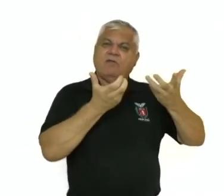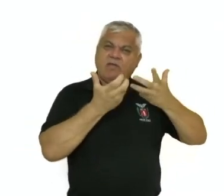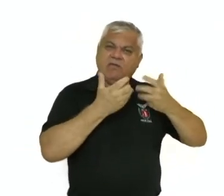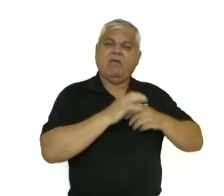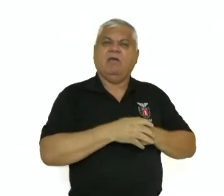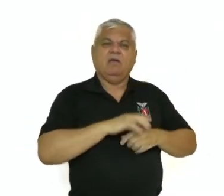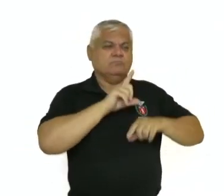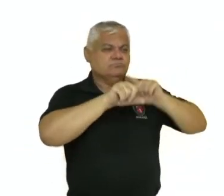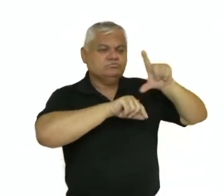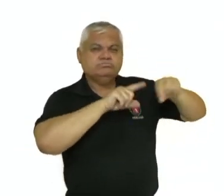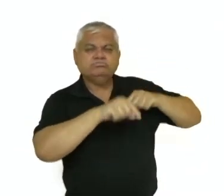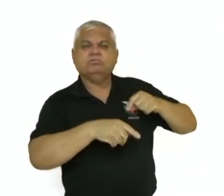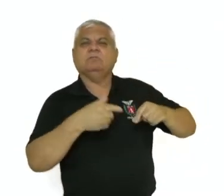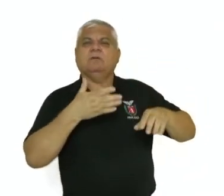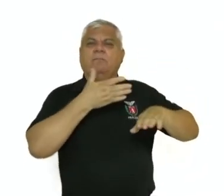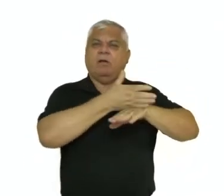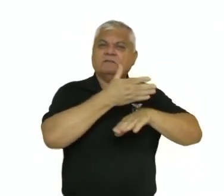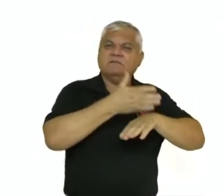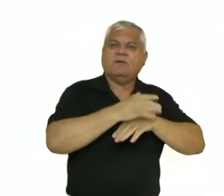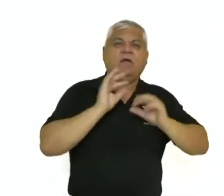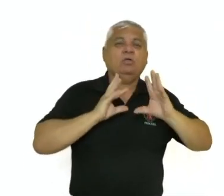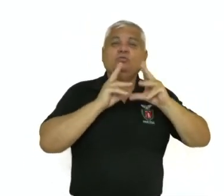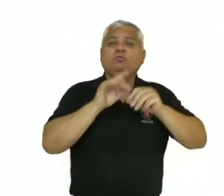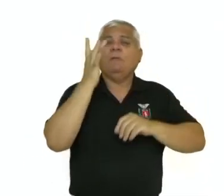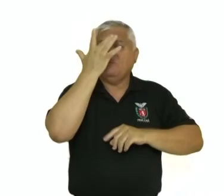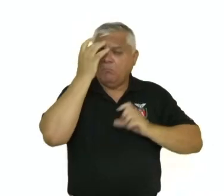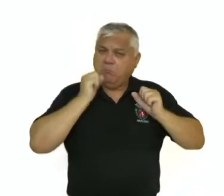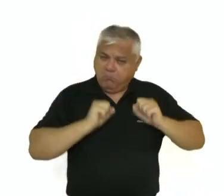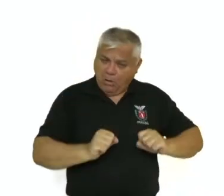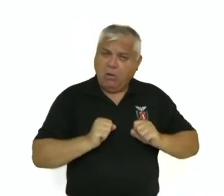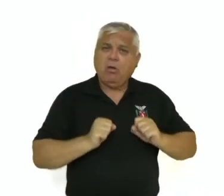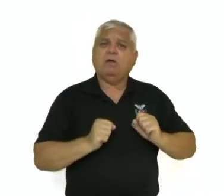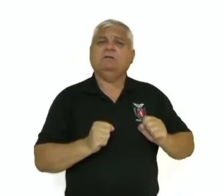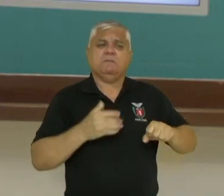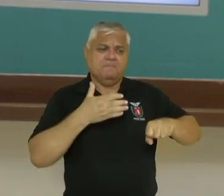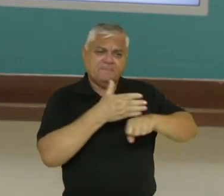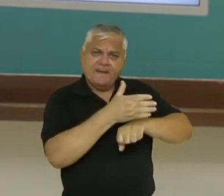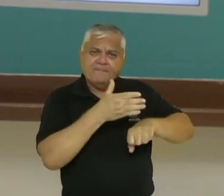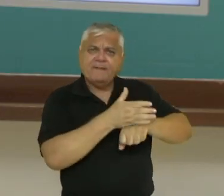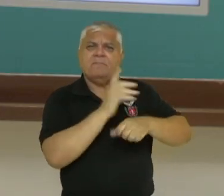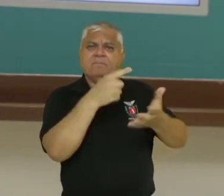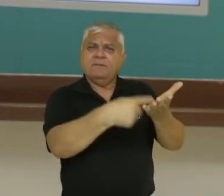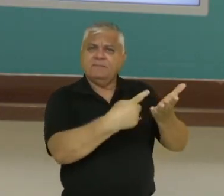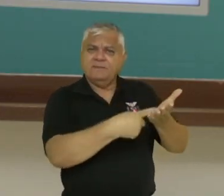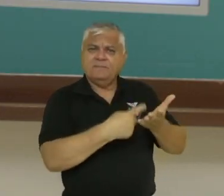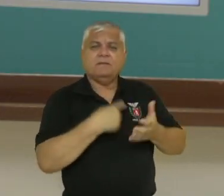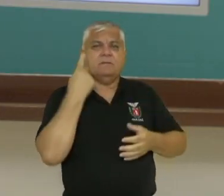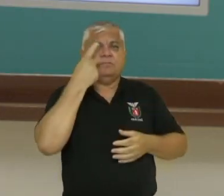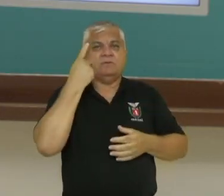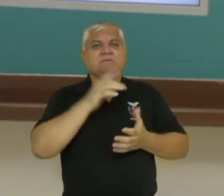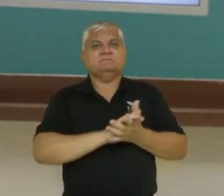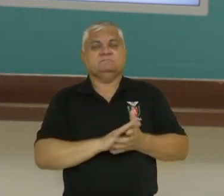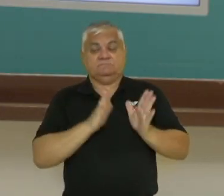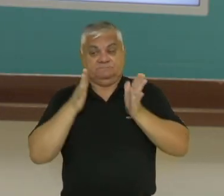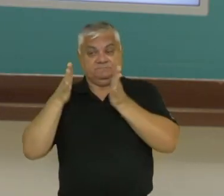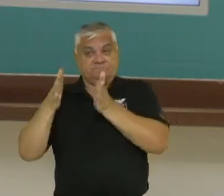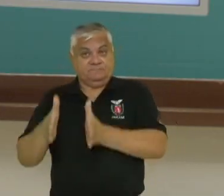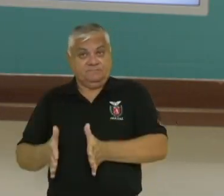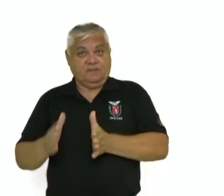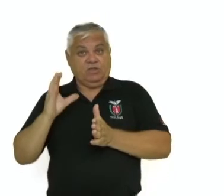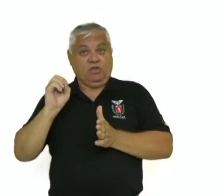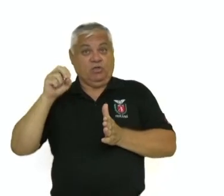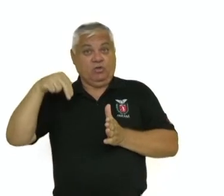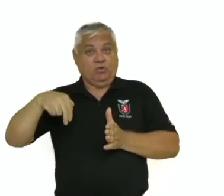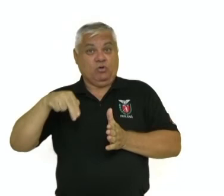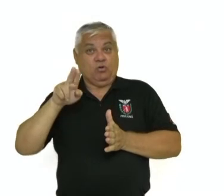que todas as pessoas participem ativamente dos acordos políticos. Já no sistema comunista,